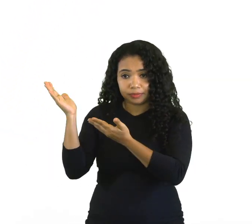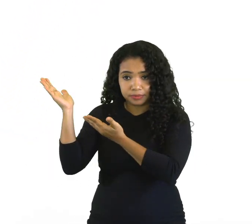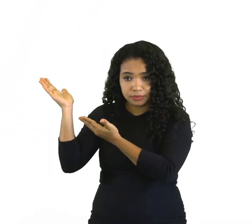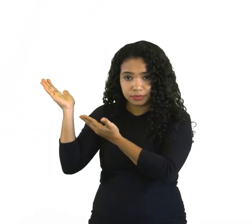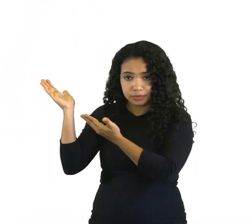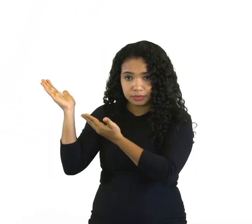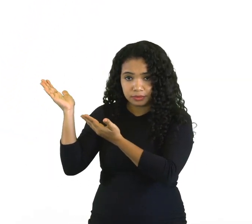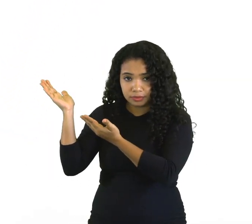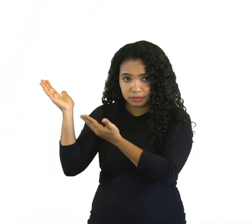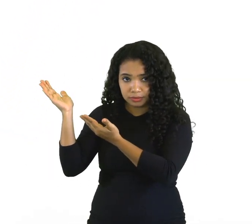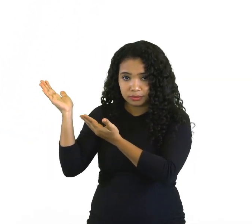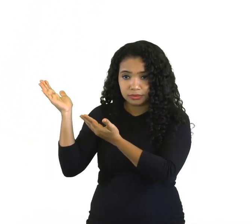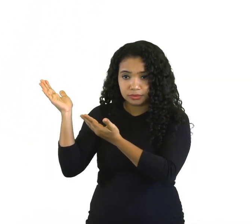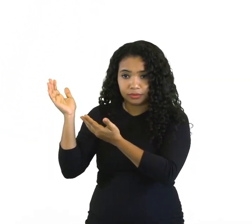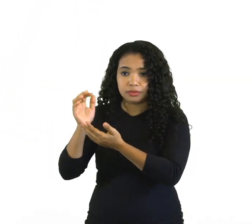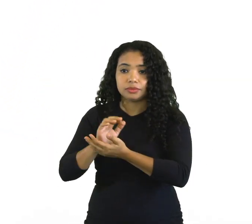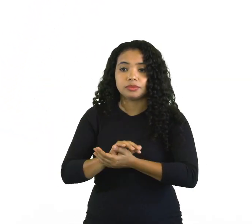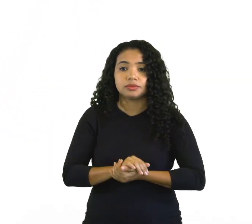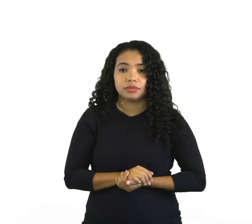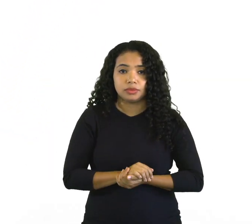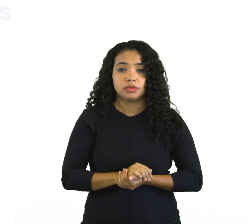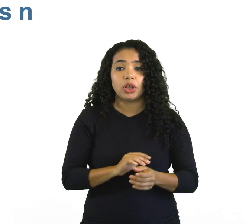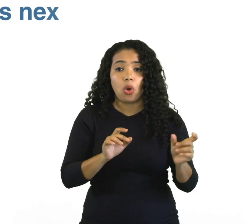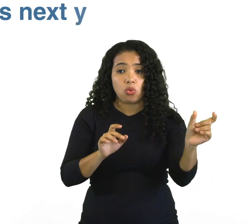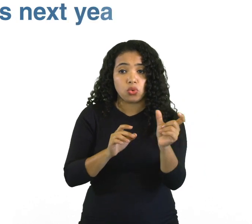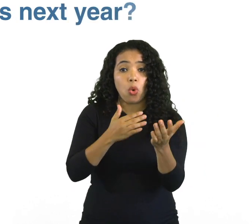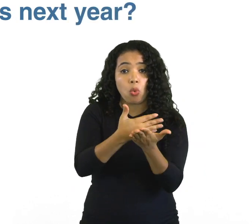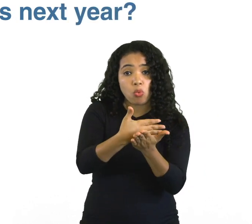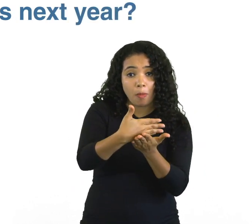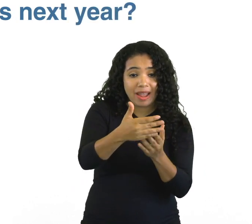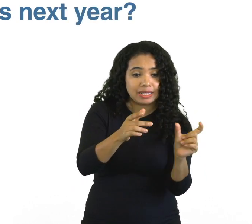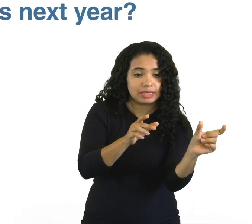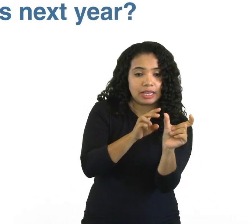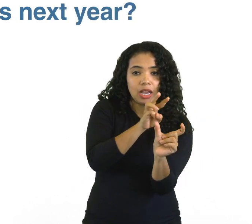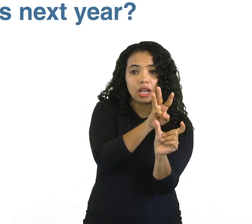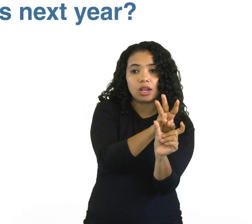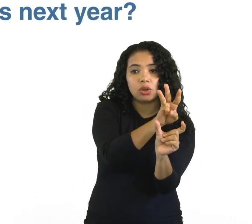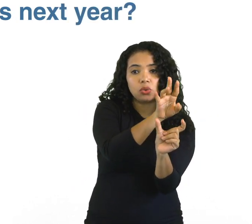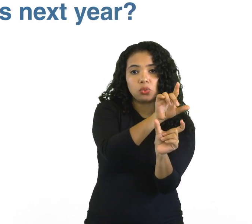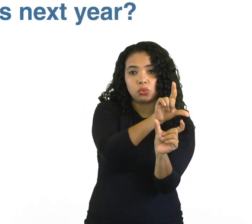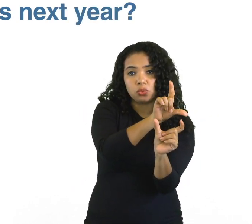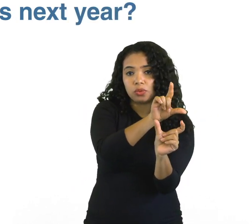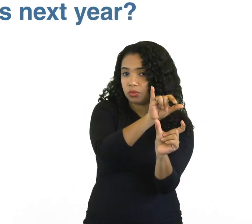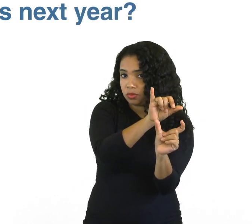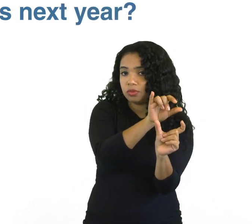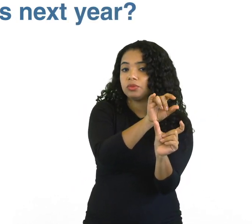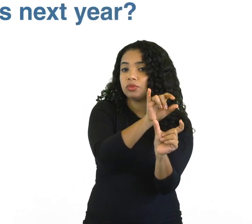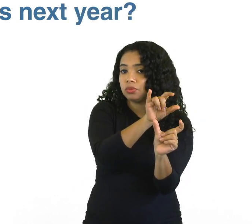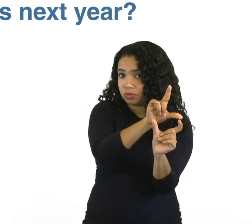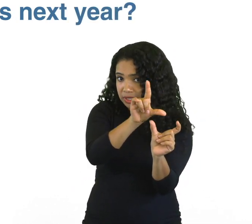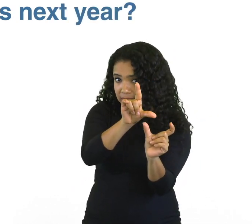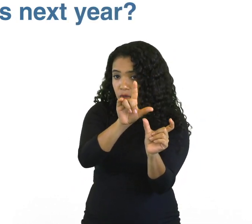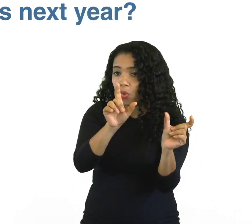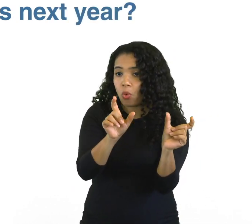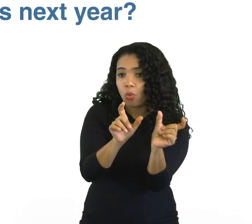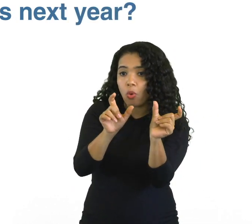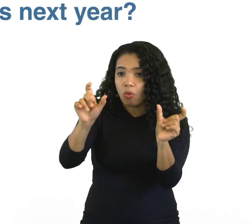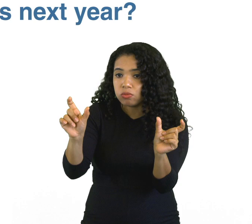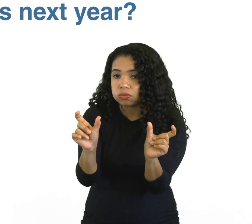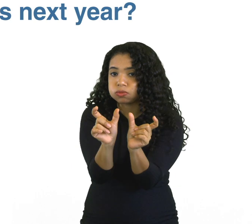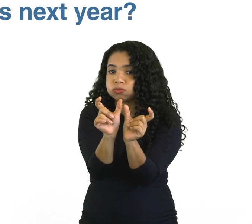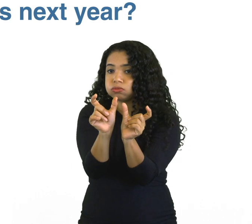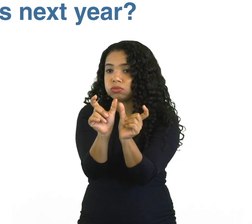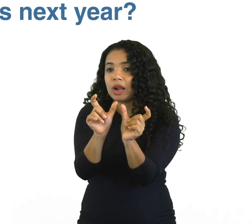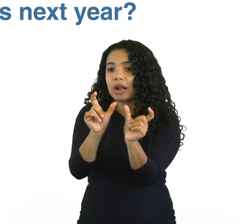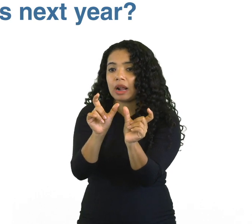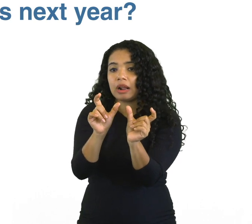ser I will, por exemplo, vai ser will I. E, obviamente, a gente não pode esquecer do nosso question mark, que é